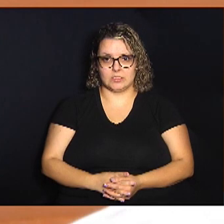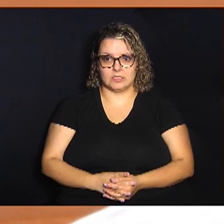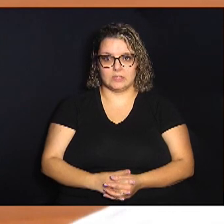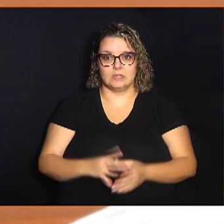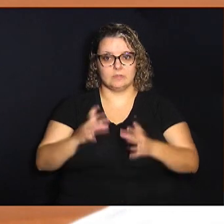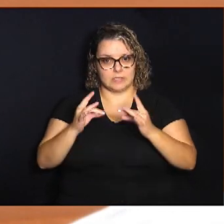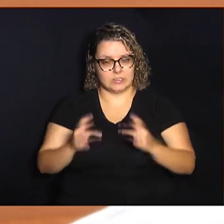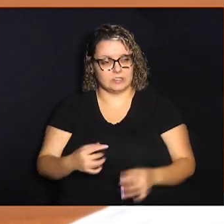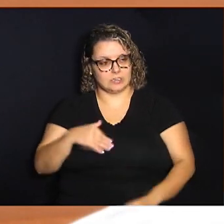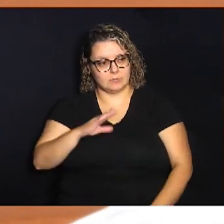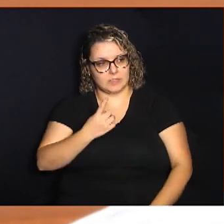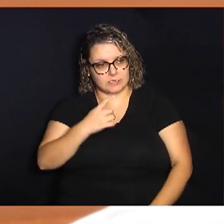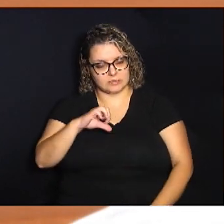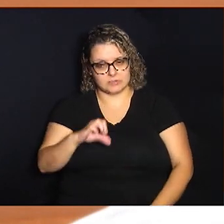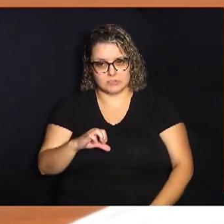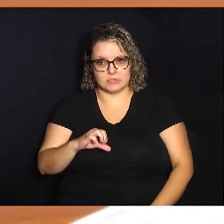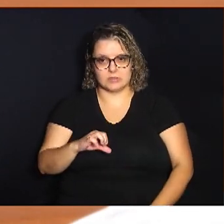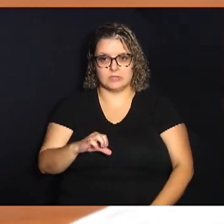19, e a